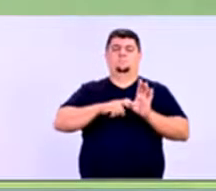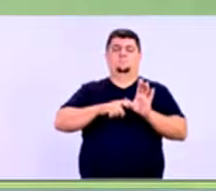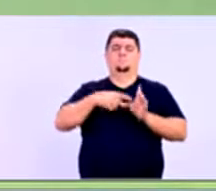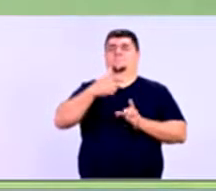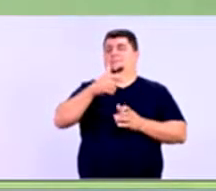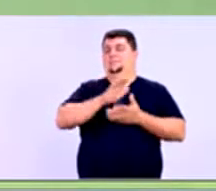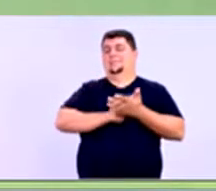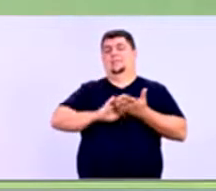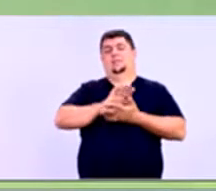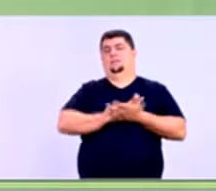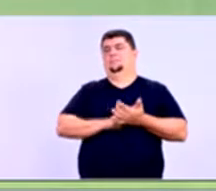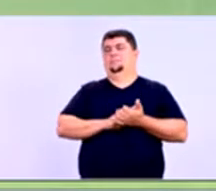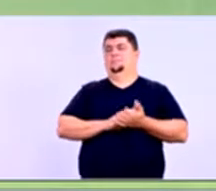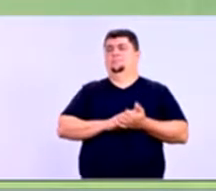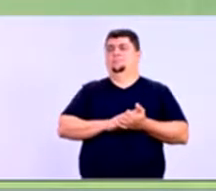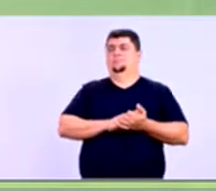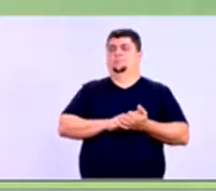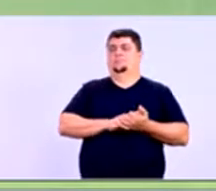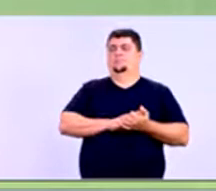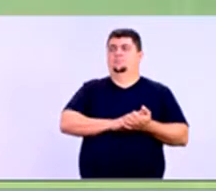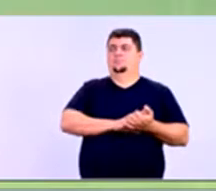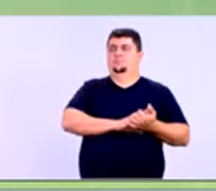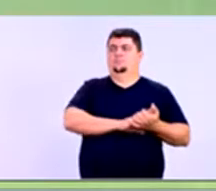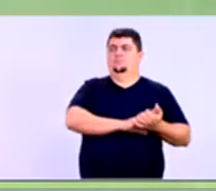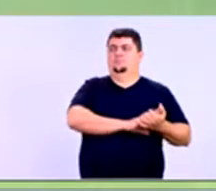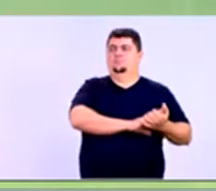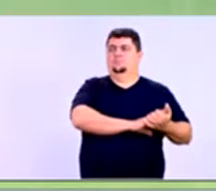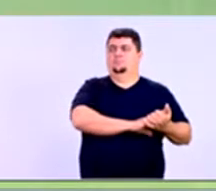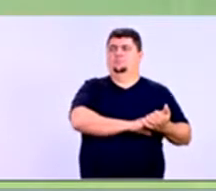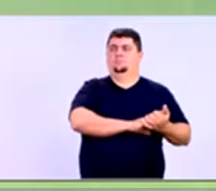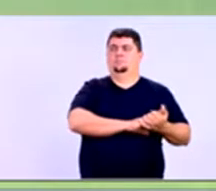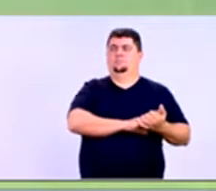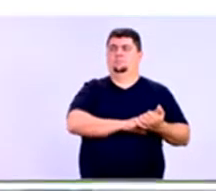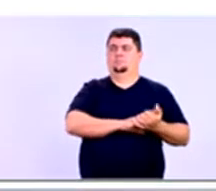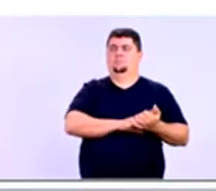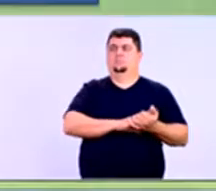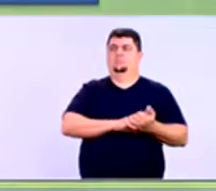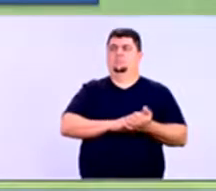de juros após a 100ª parcela.